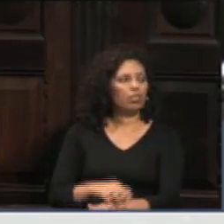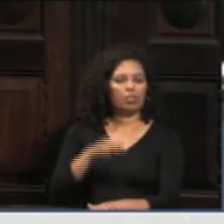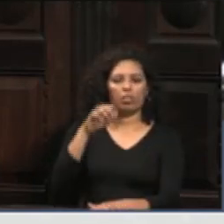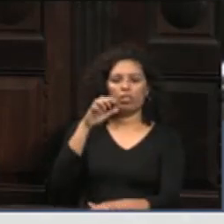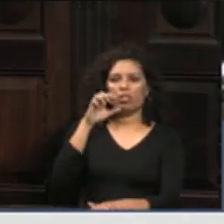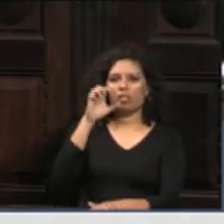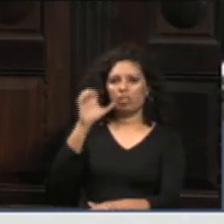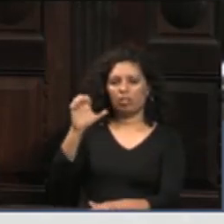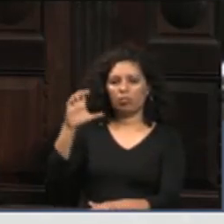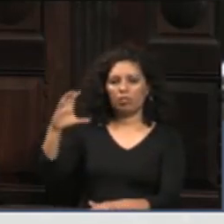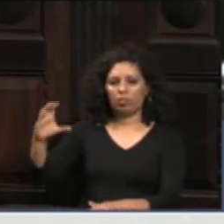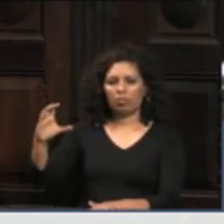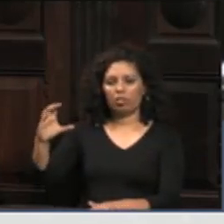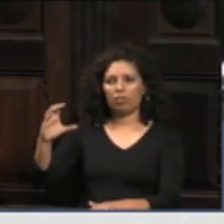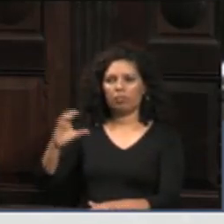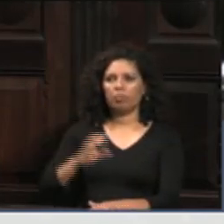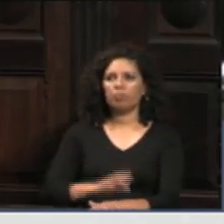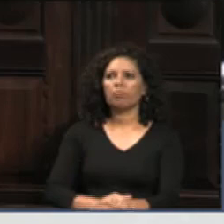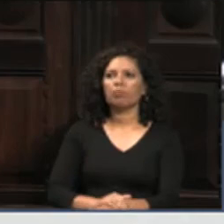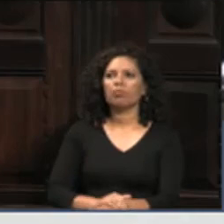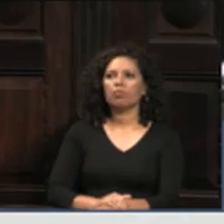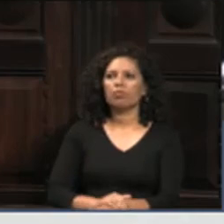Eliomar Coelho.